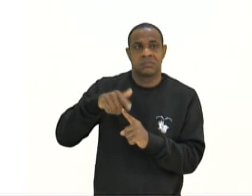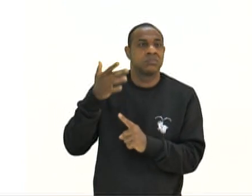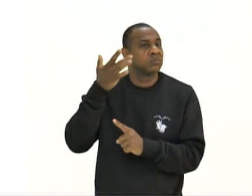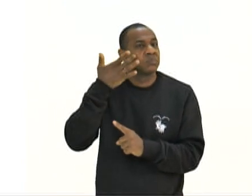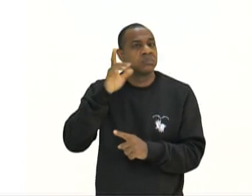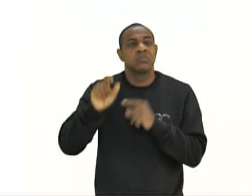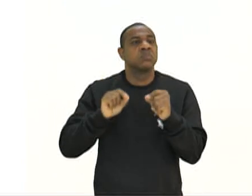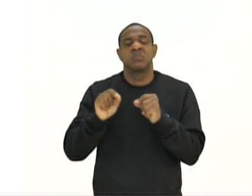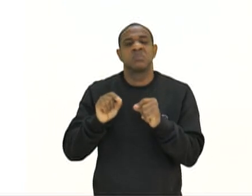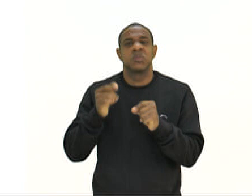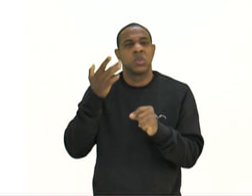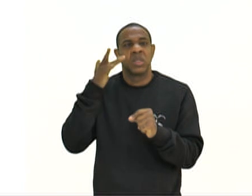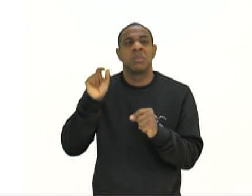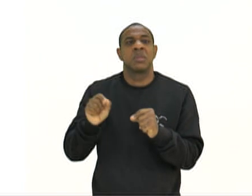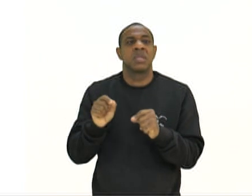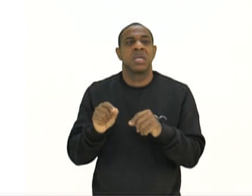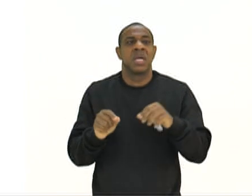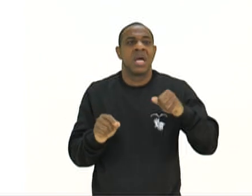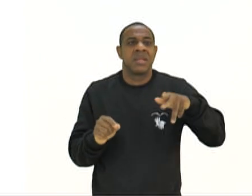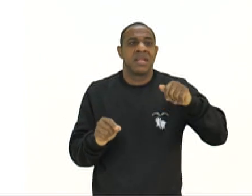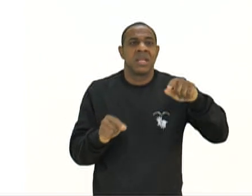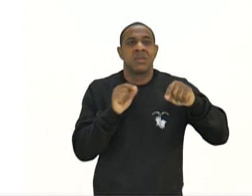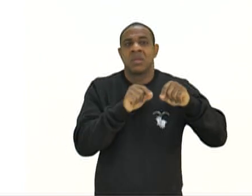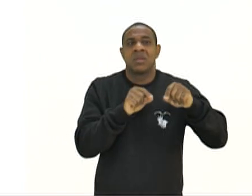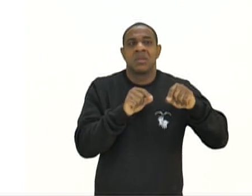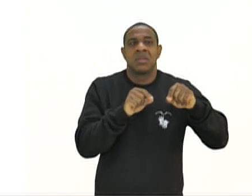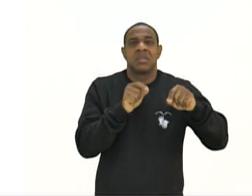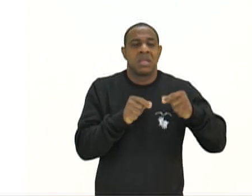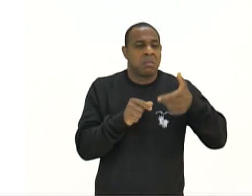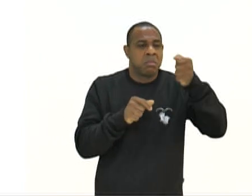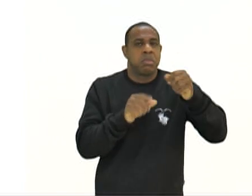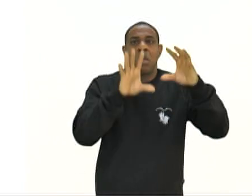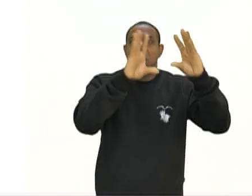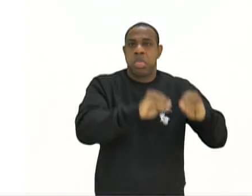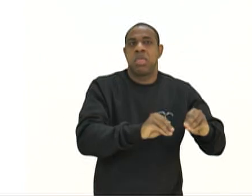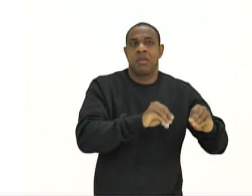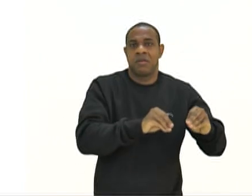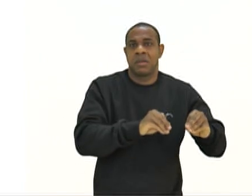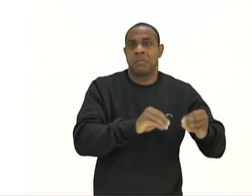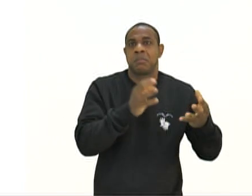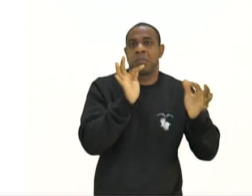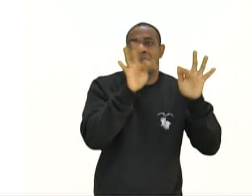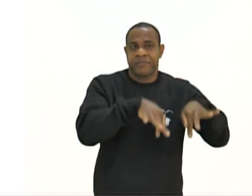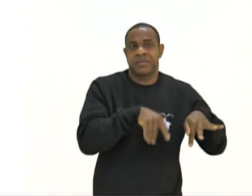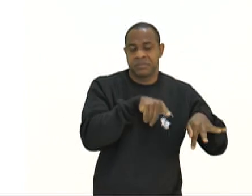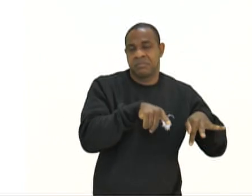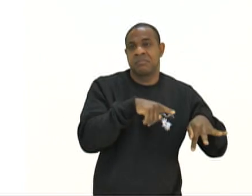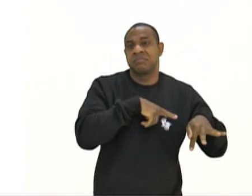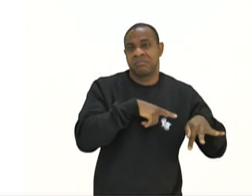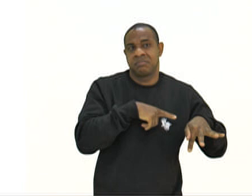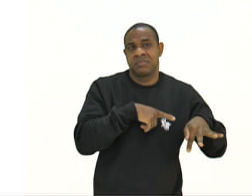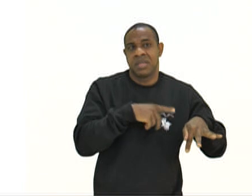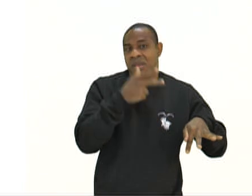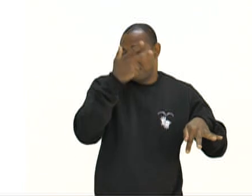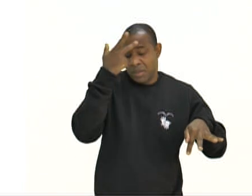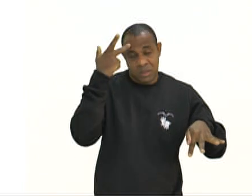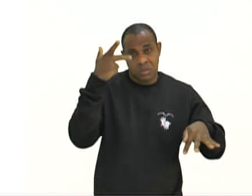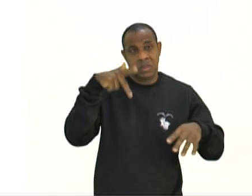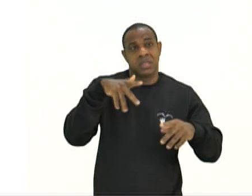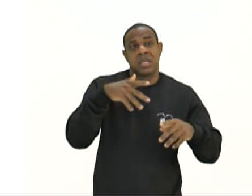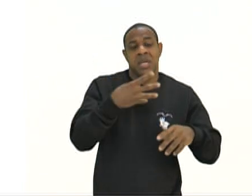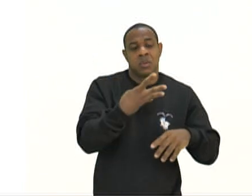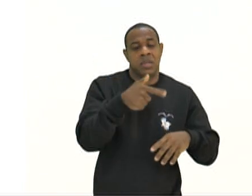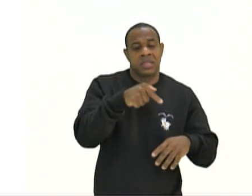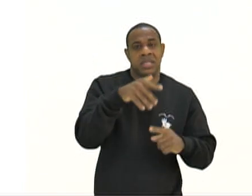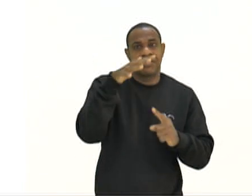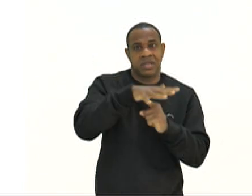sabem o que é a TV analógica será desligada. Isso, pessoal, é uma reportagem de 2015, dia